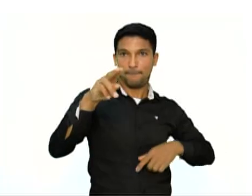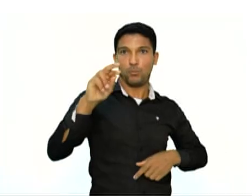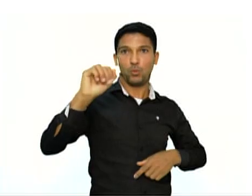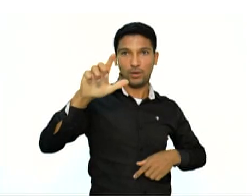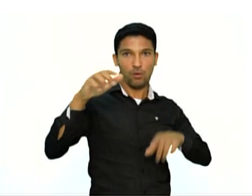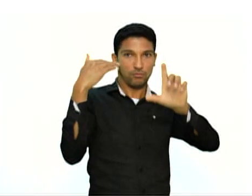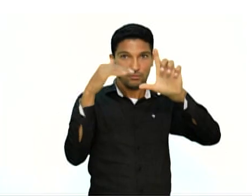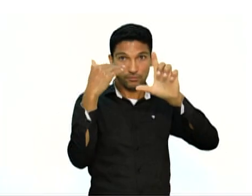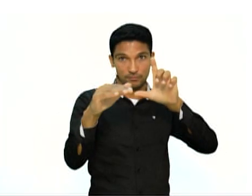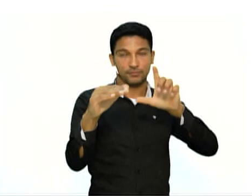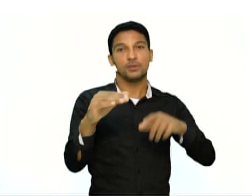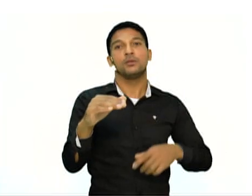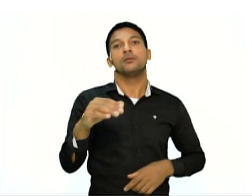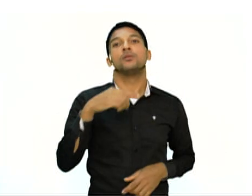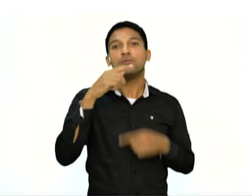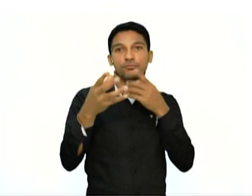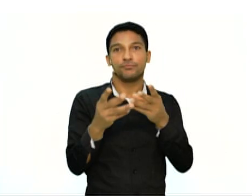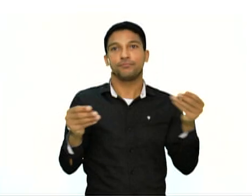com a resposta.